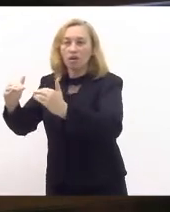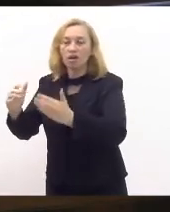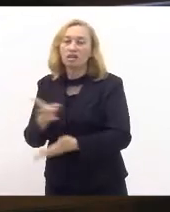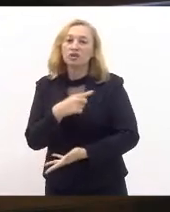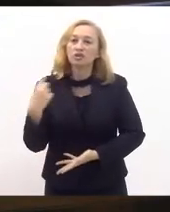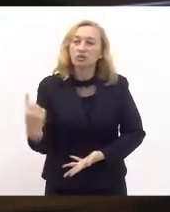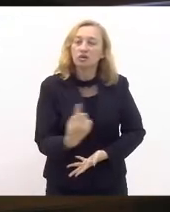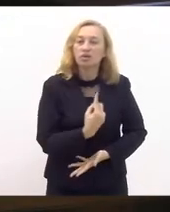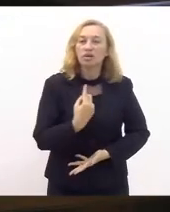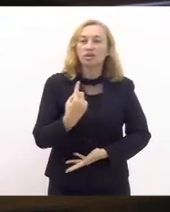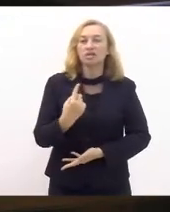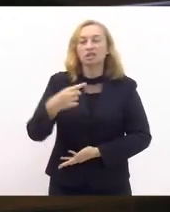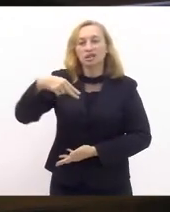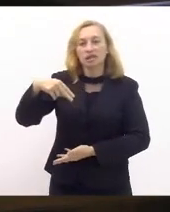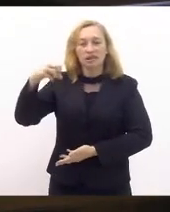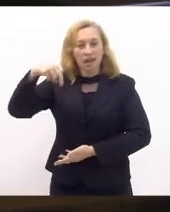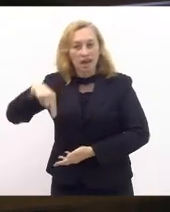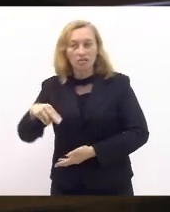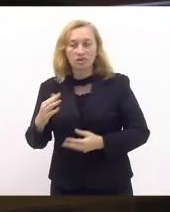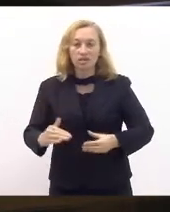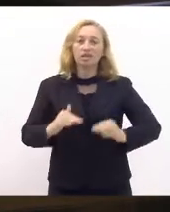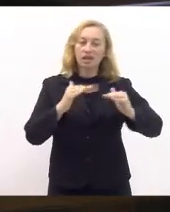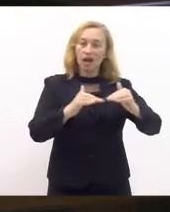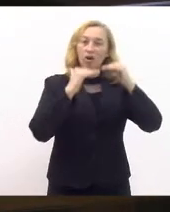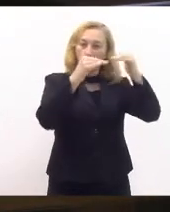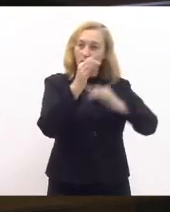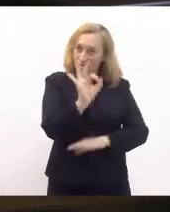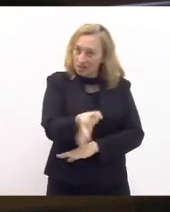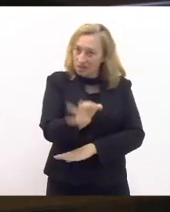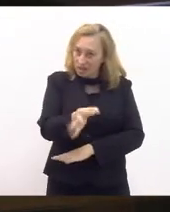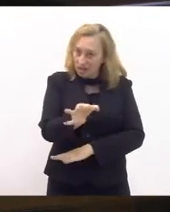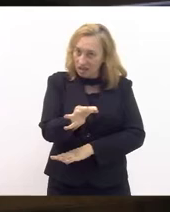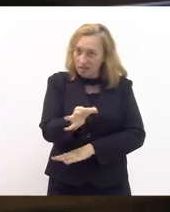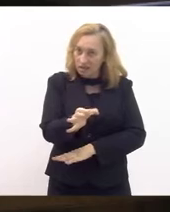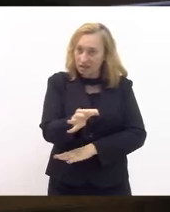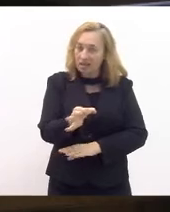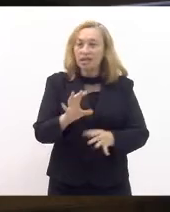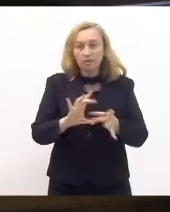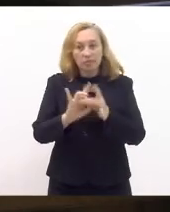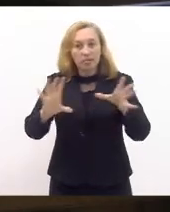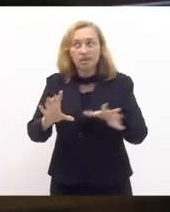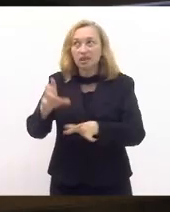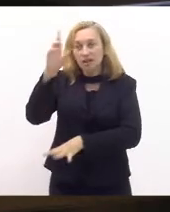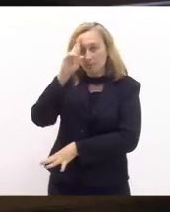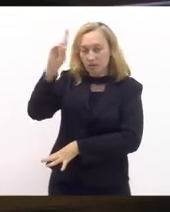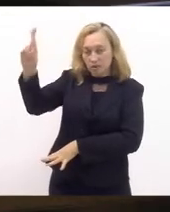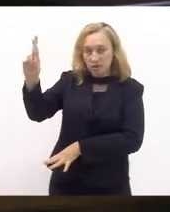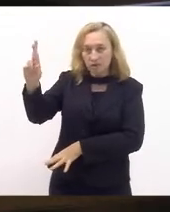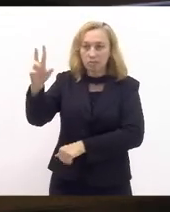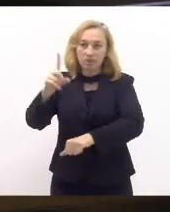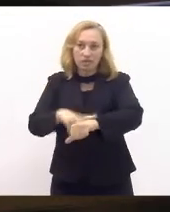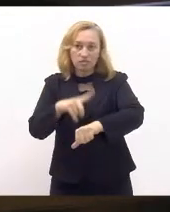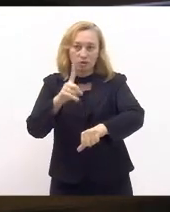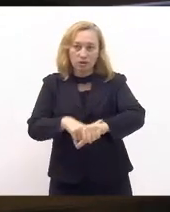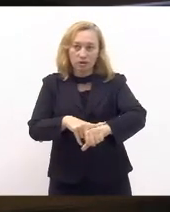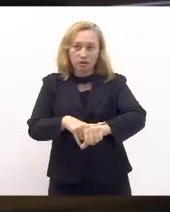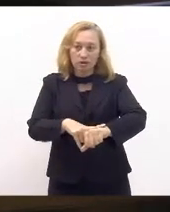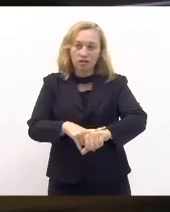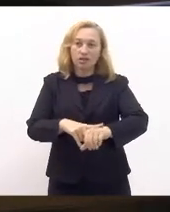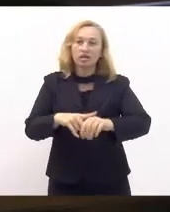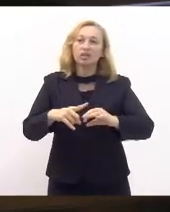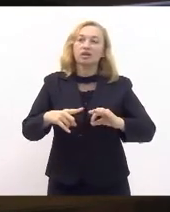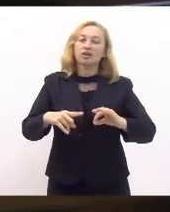Nelson, dando a honra que lhe é devida, a honra que foi permitida pelo Senhor para esse momento.